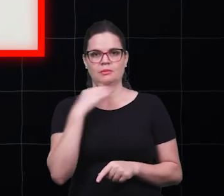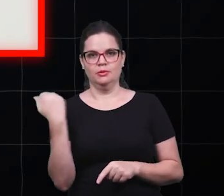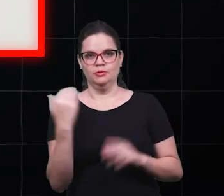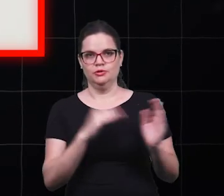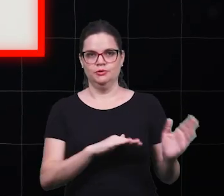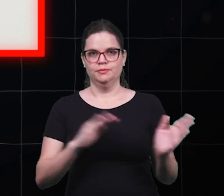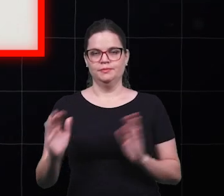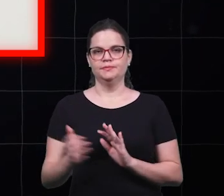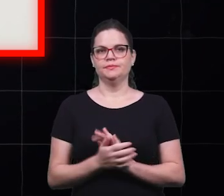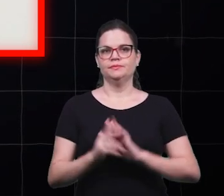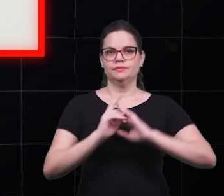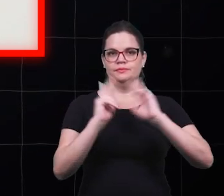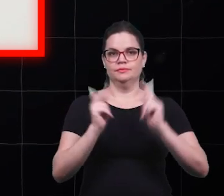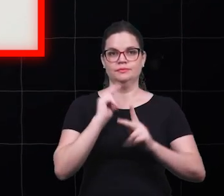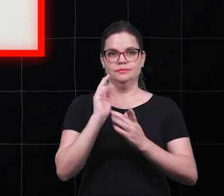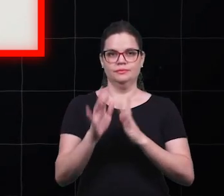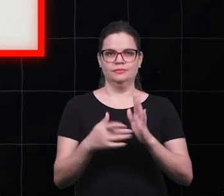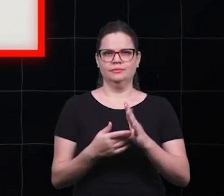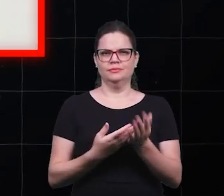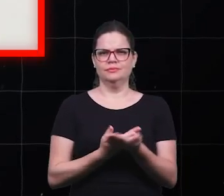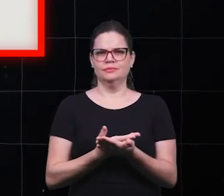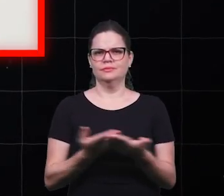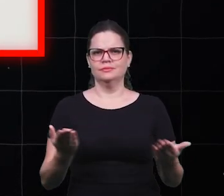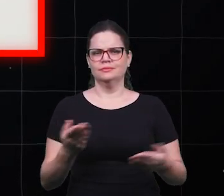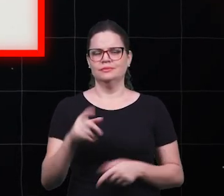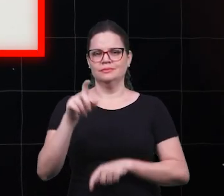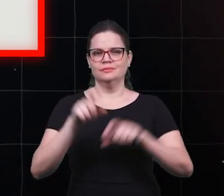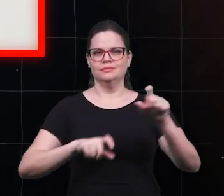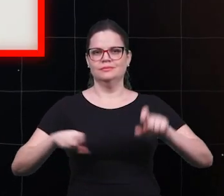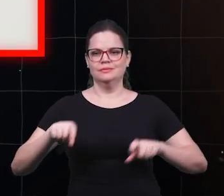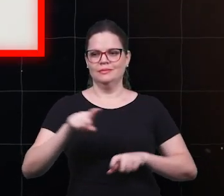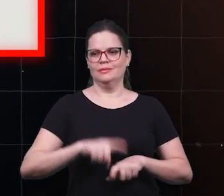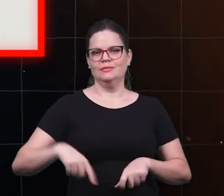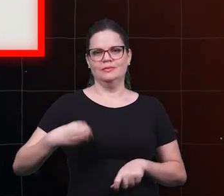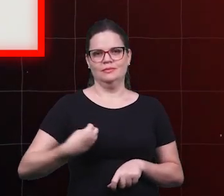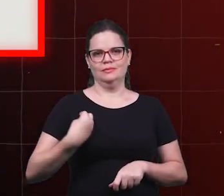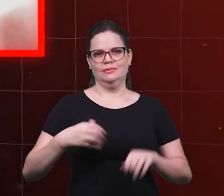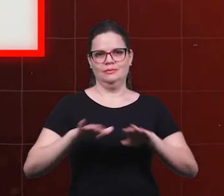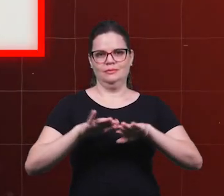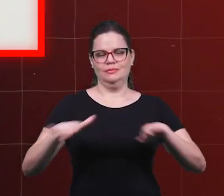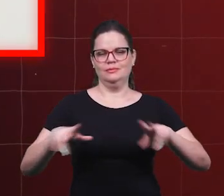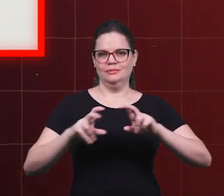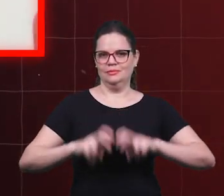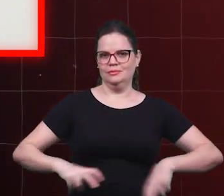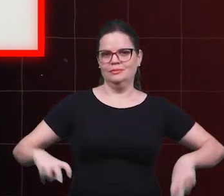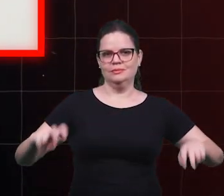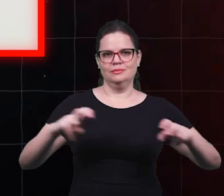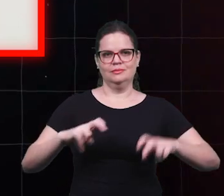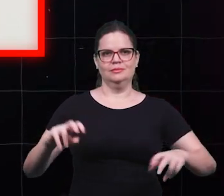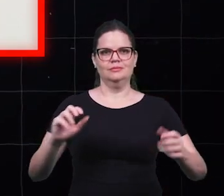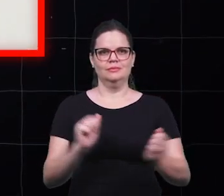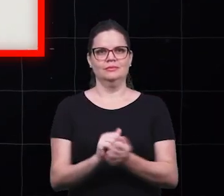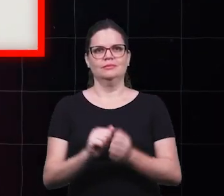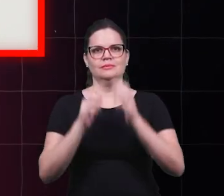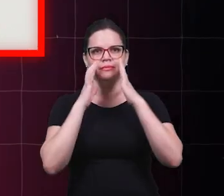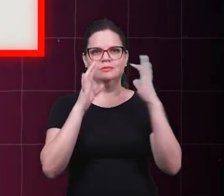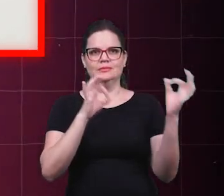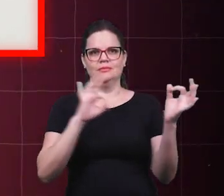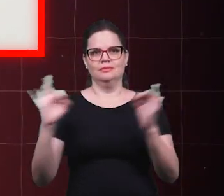Senhor, irmãos, paz do Senhor aos pastores aí na bancada e também aos nossos telespectadores que nos